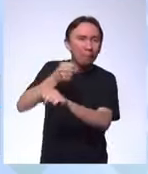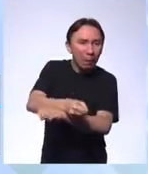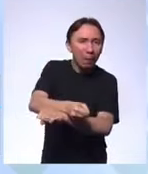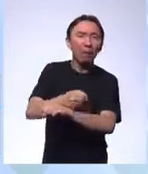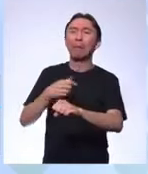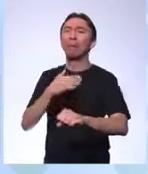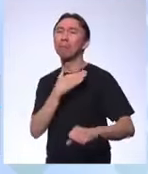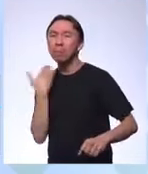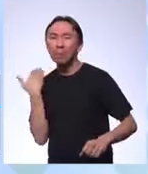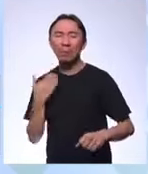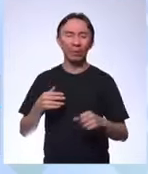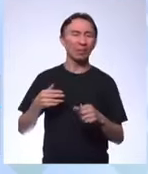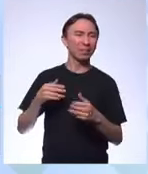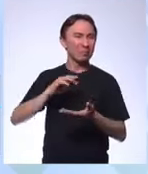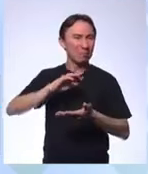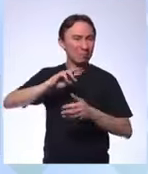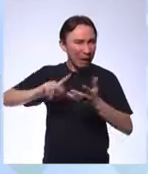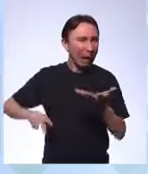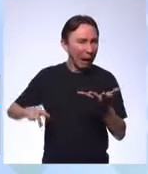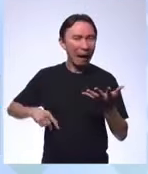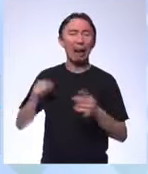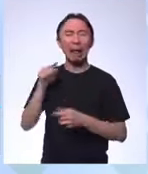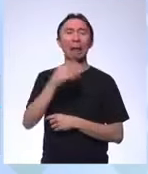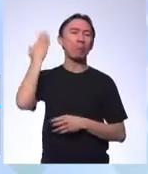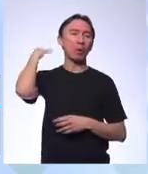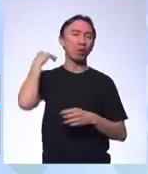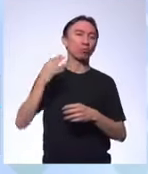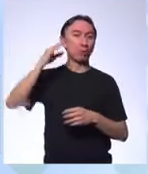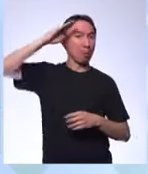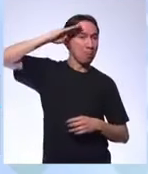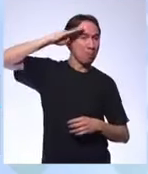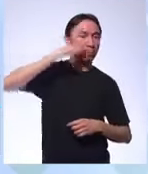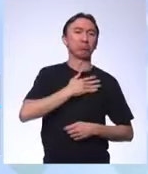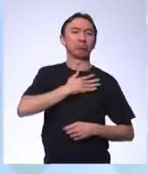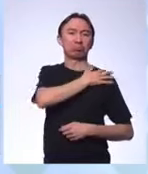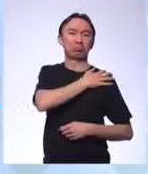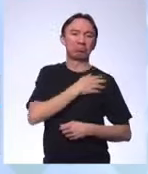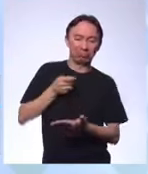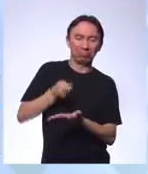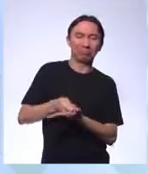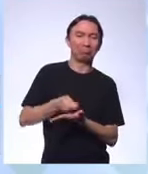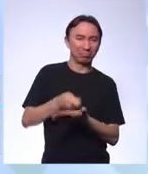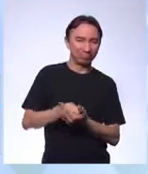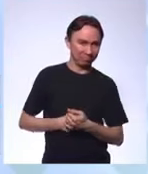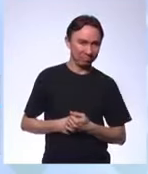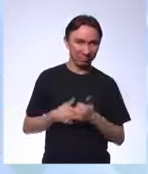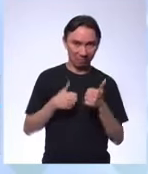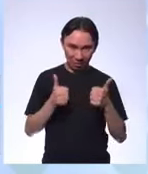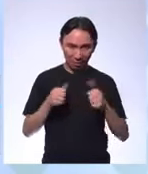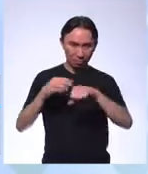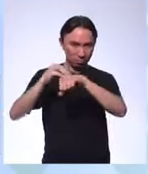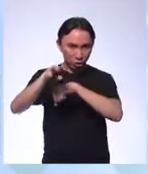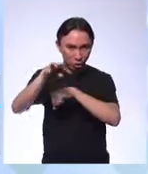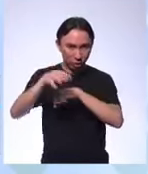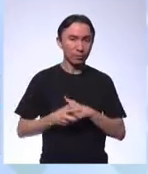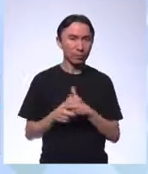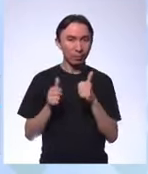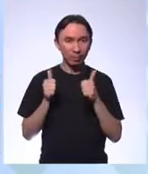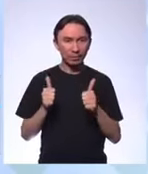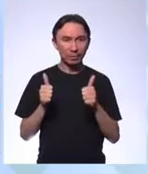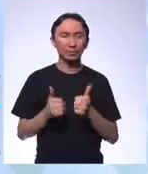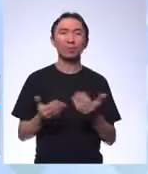militar, que funciona no antigo prédio do DOPS aqui em São Paulo. Fica aí a recomendação para vocês. Vamos